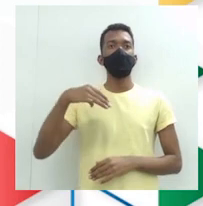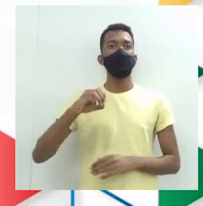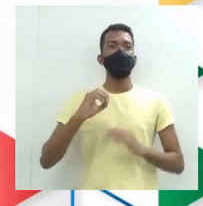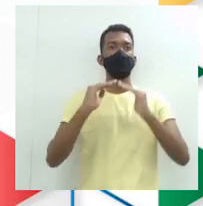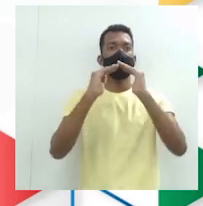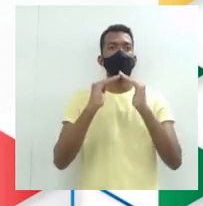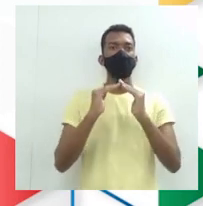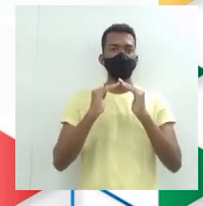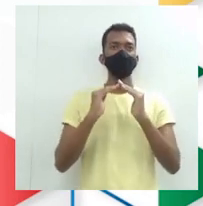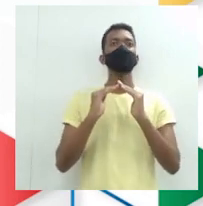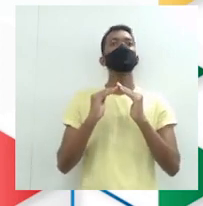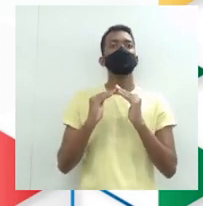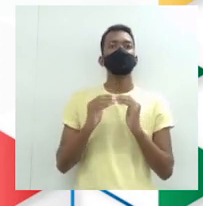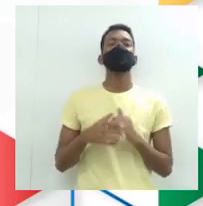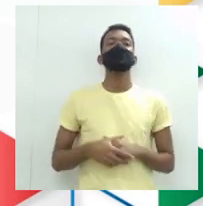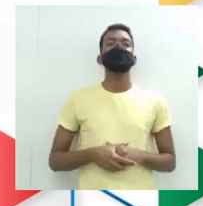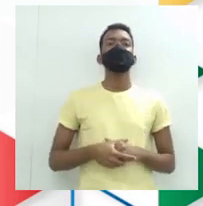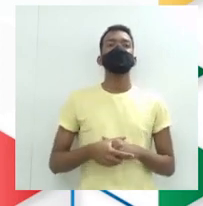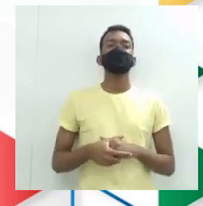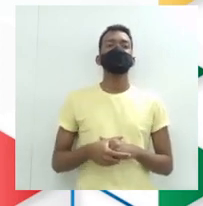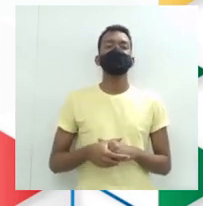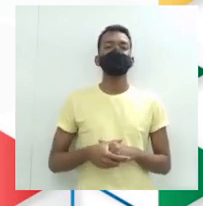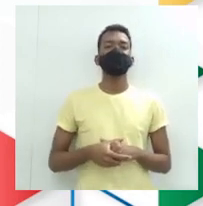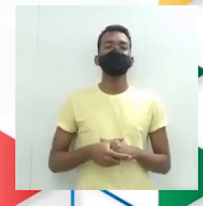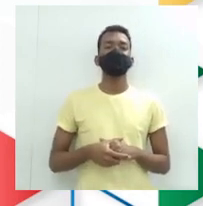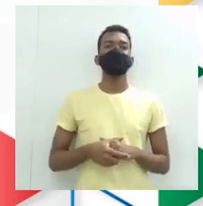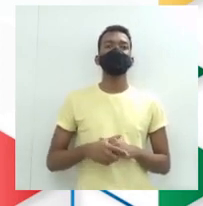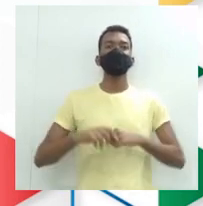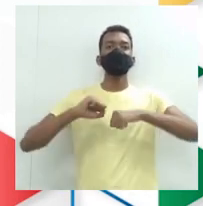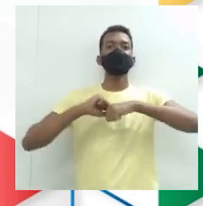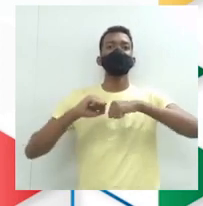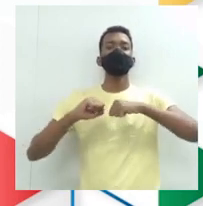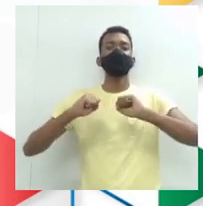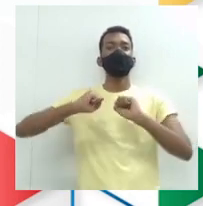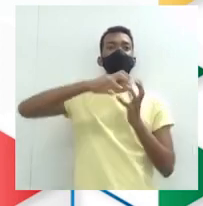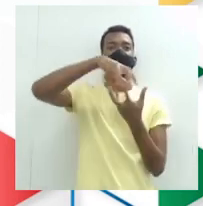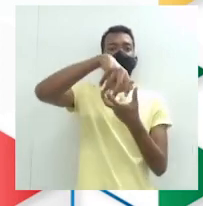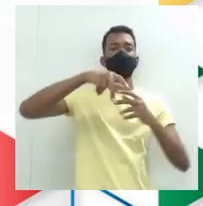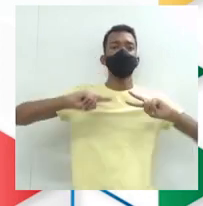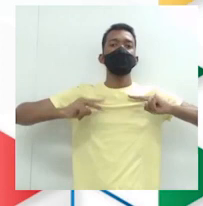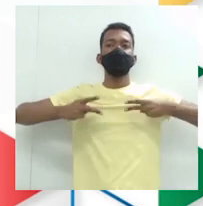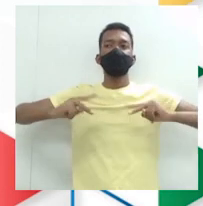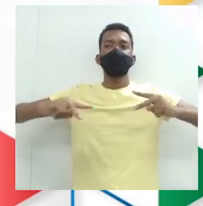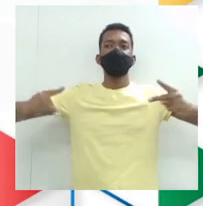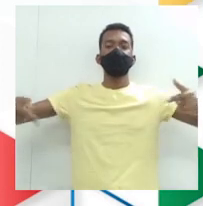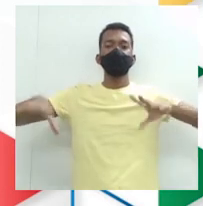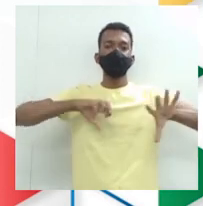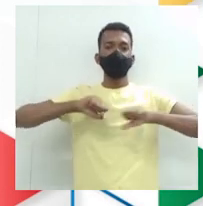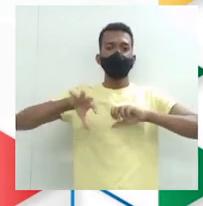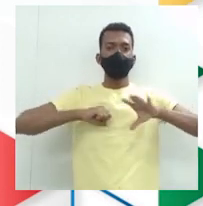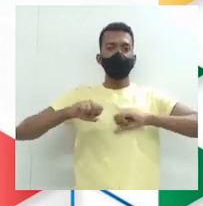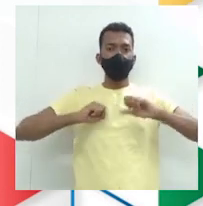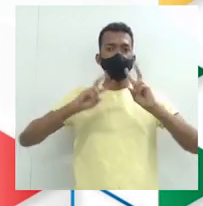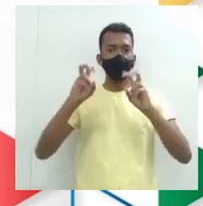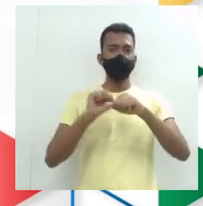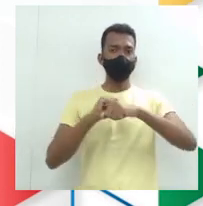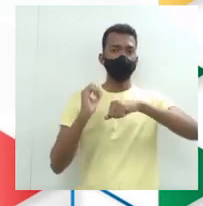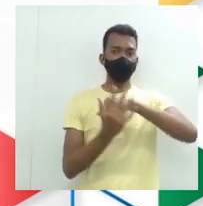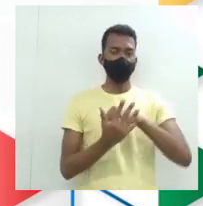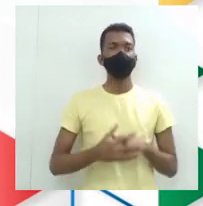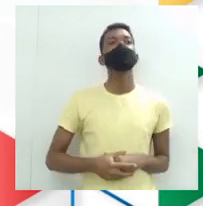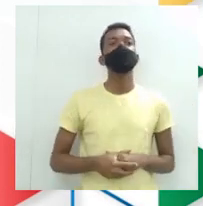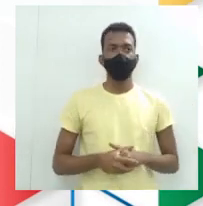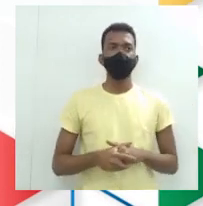milhões de pessoas em casa. A global contagion, que é o contágio global da